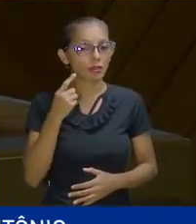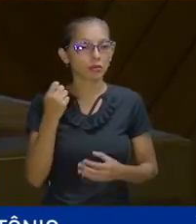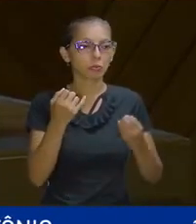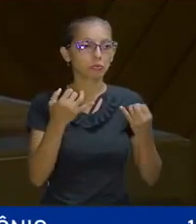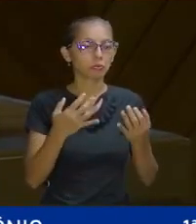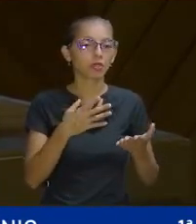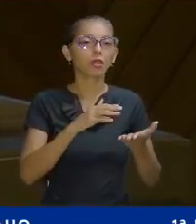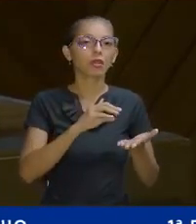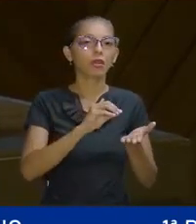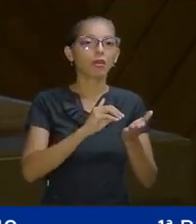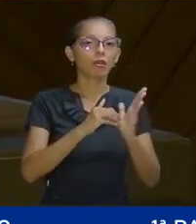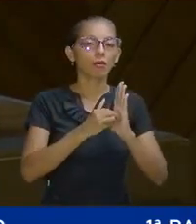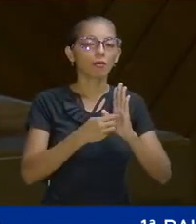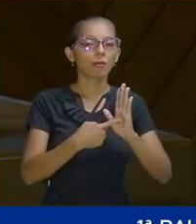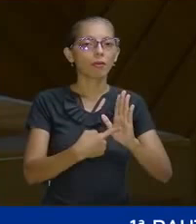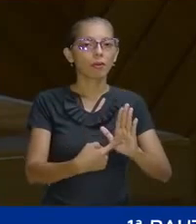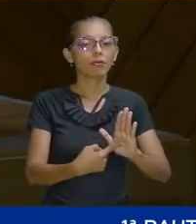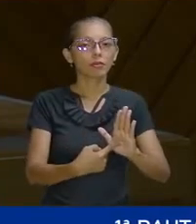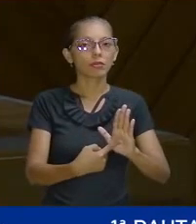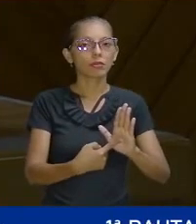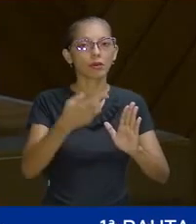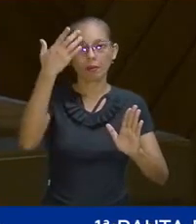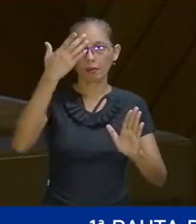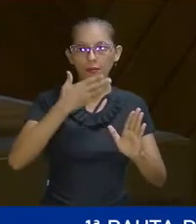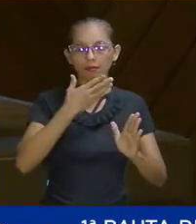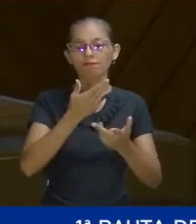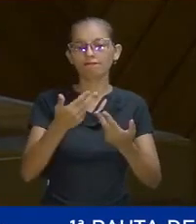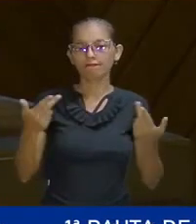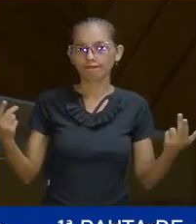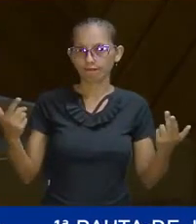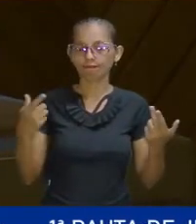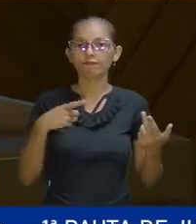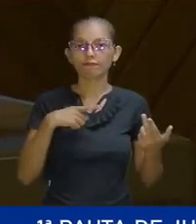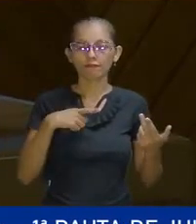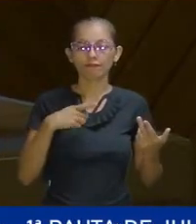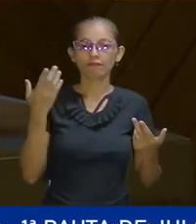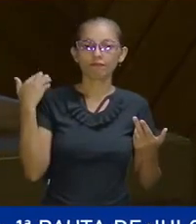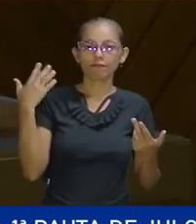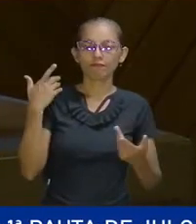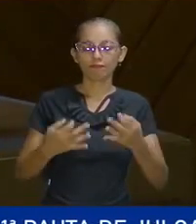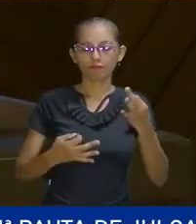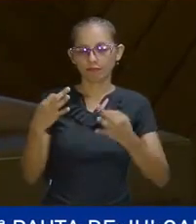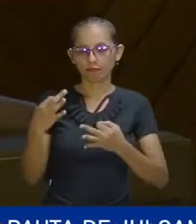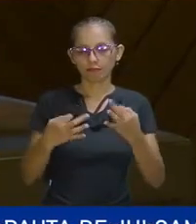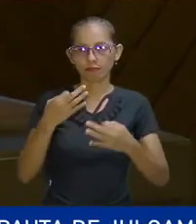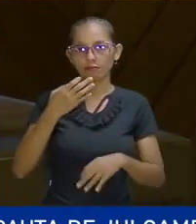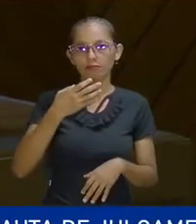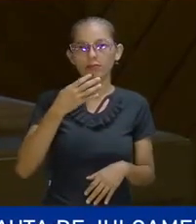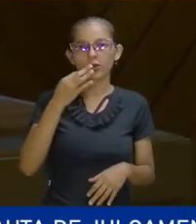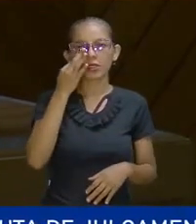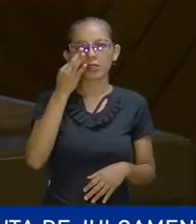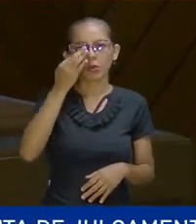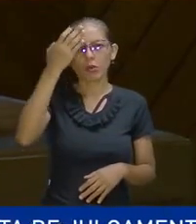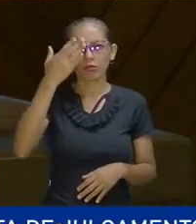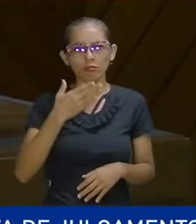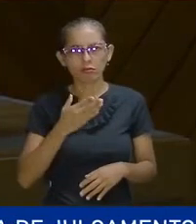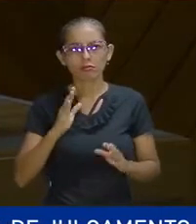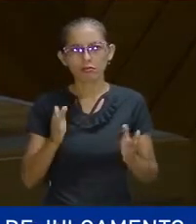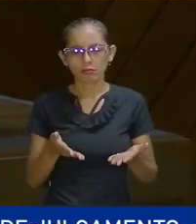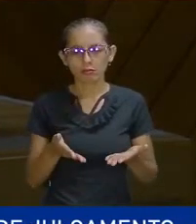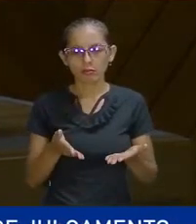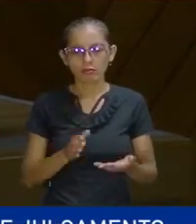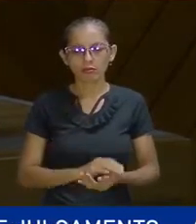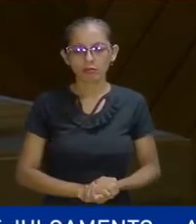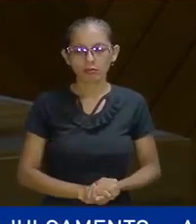ação ante a ausência de provas robustas. Realizou-se a audiência de instrução coitiva de testemunhas arrolada pelos réus, pois os